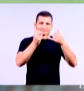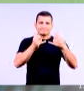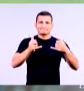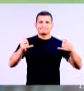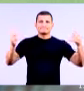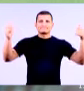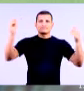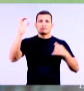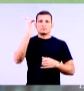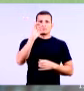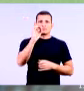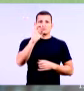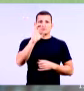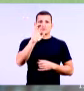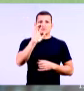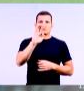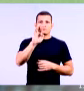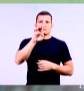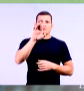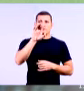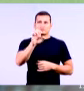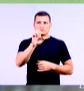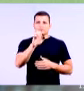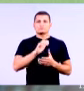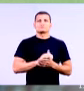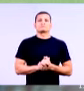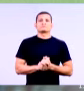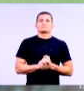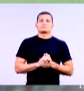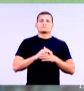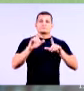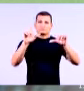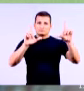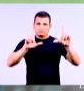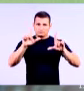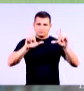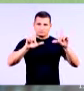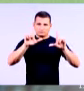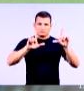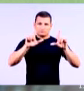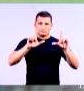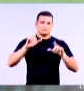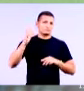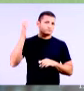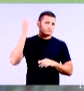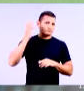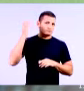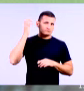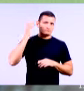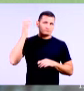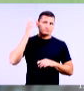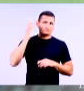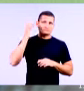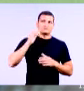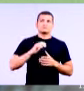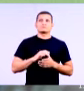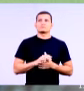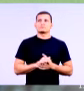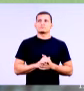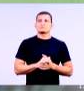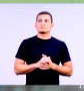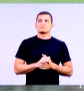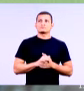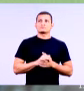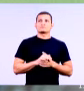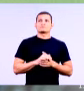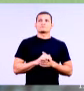Os sistemas de difusão de rádio e TV usavam propagação ao ar livre, né? E